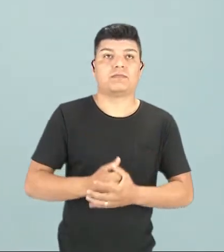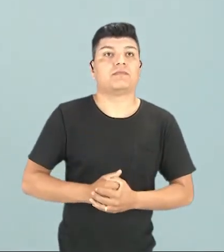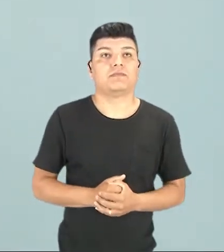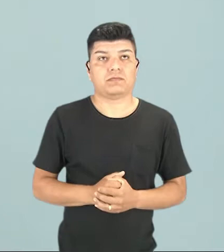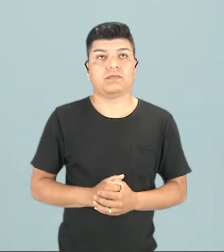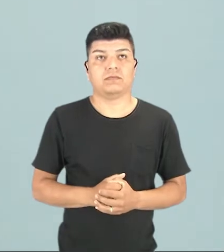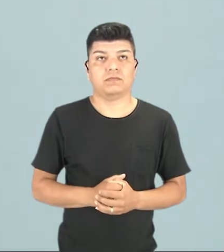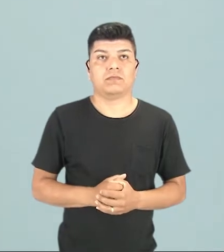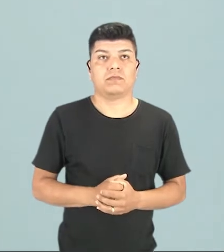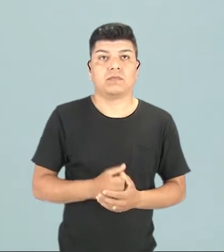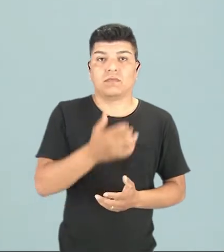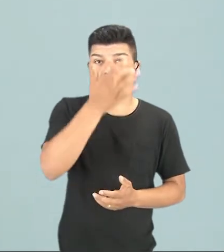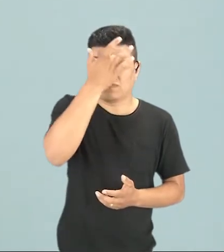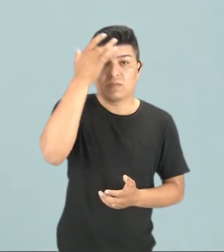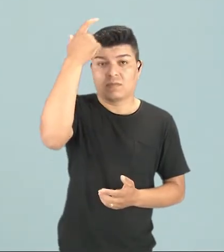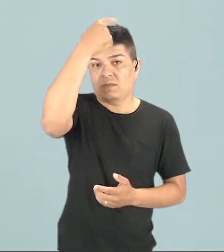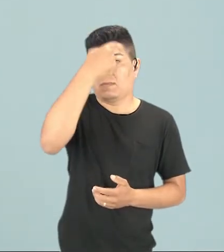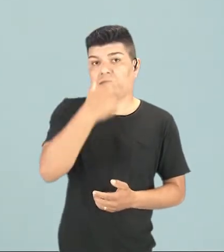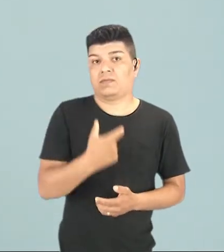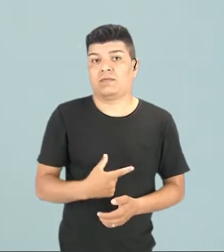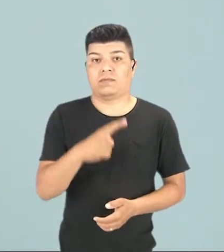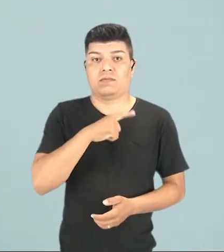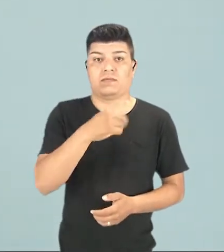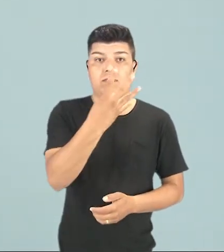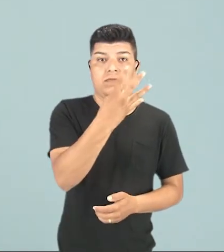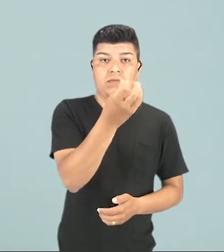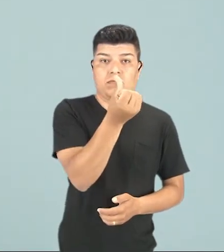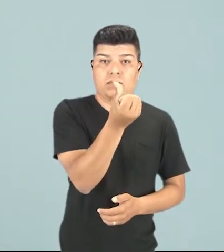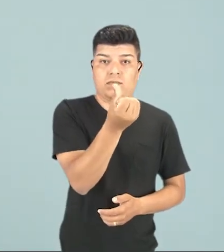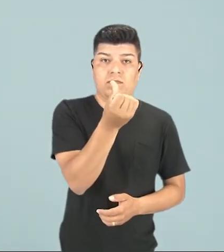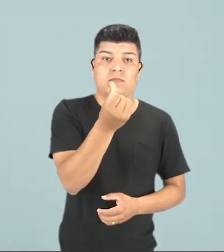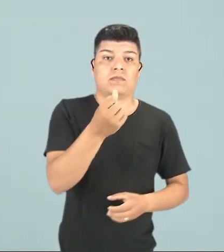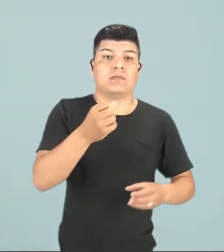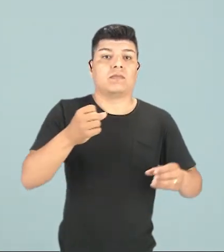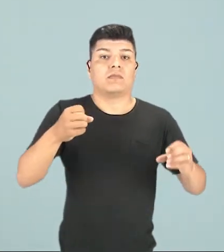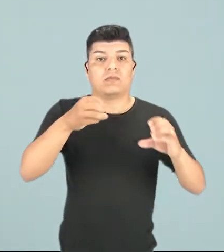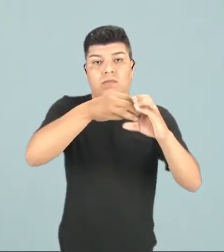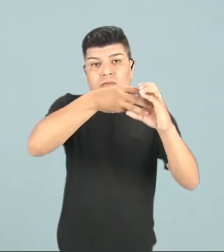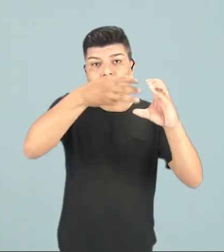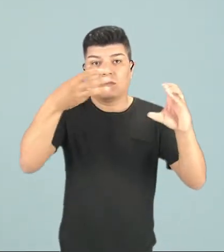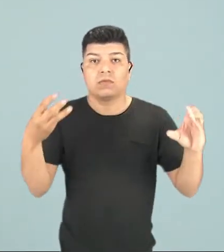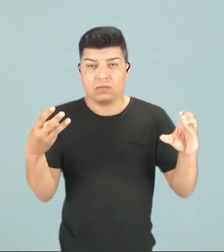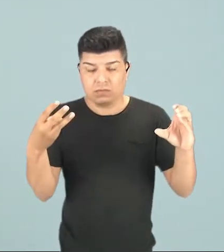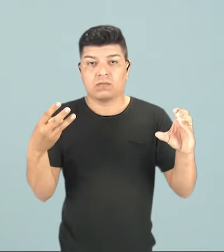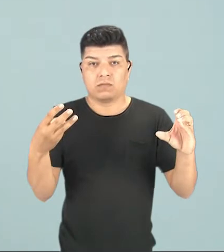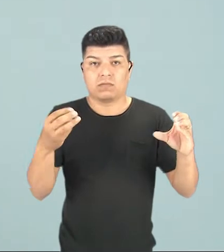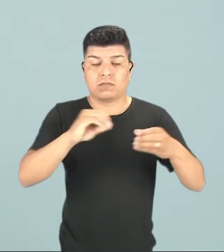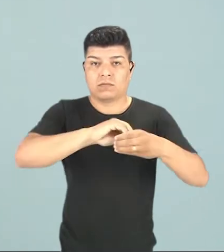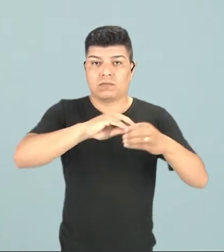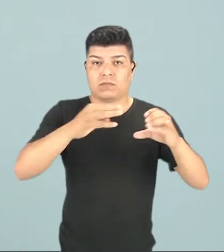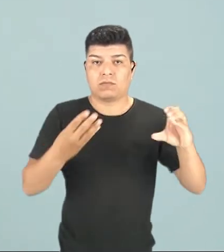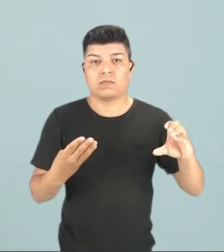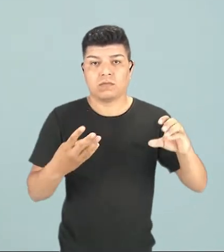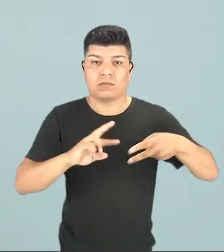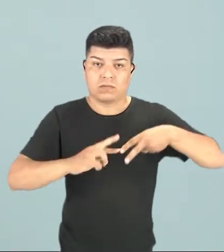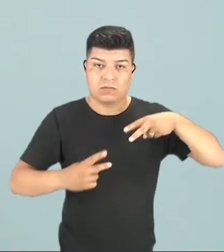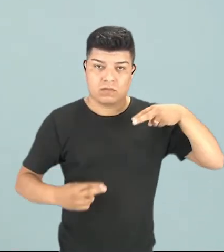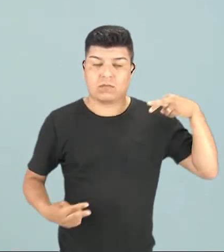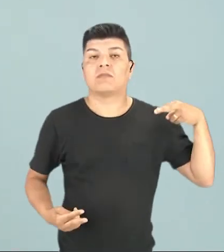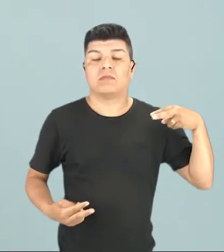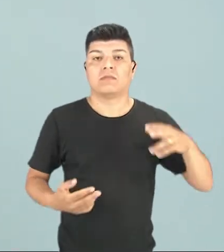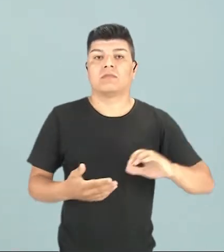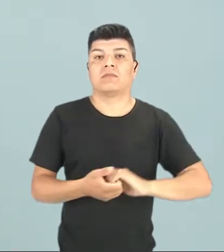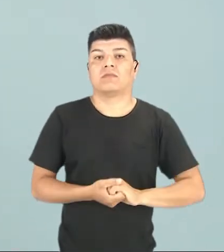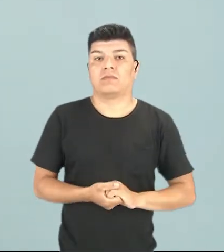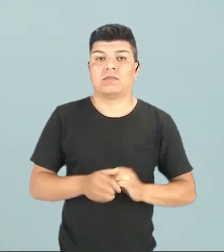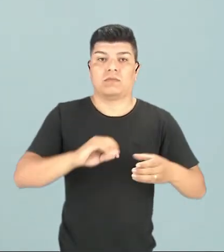tem 46 cromossomos na sua característica genótipa, certo? Então, a característica do ser humano são